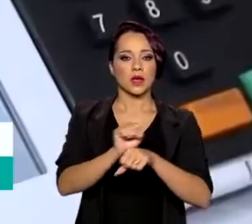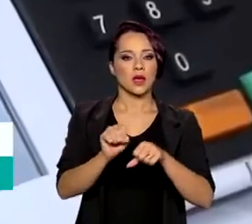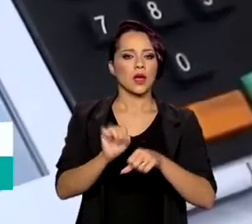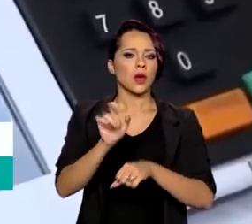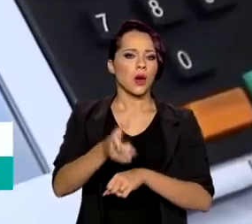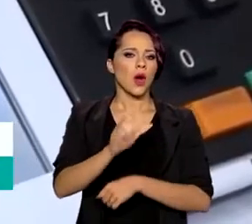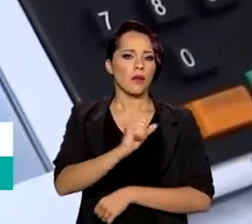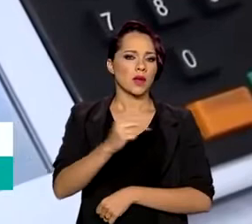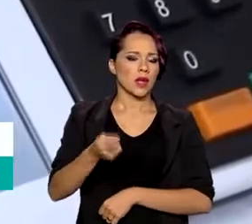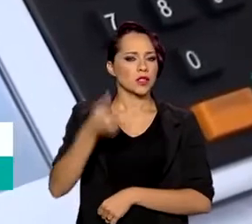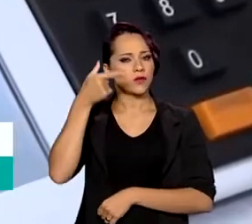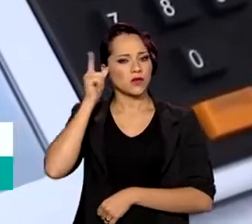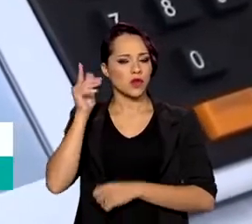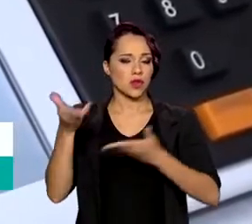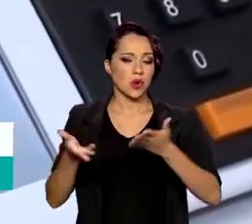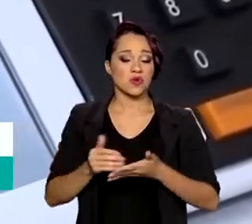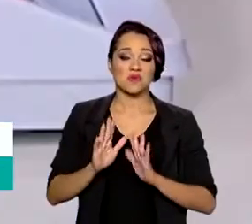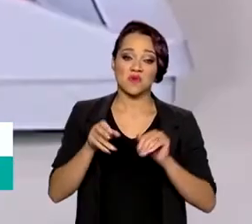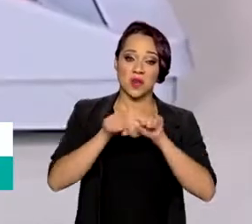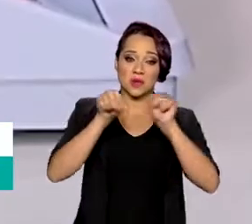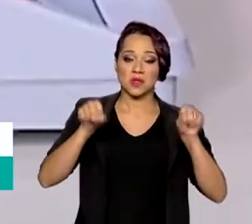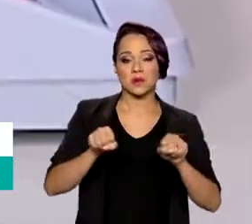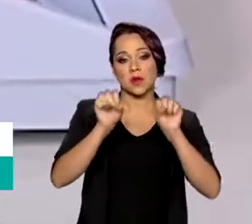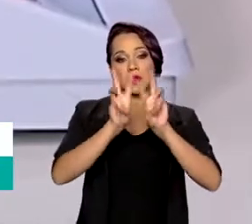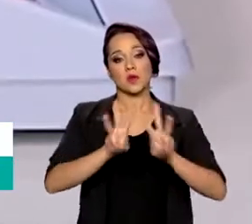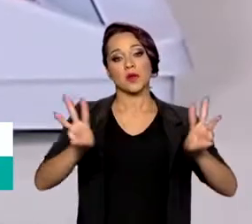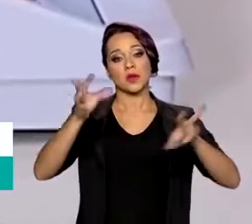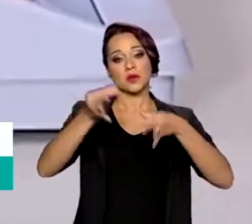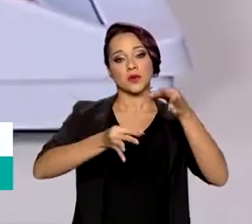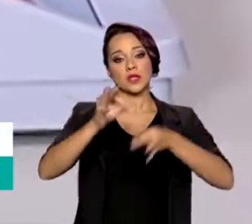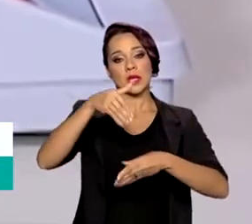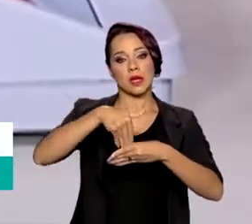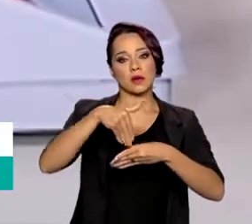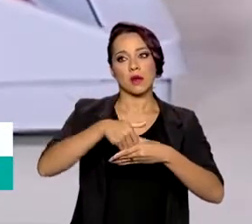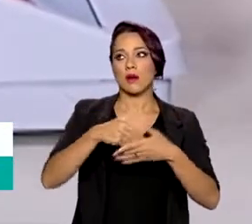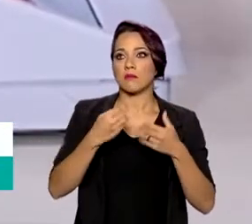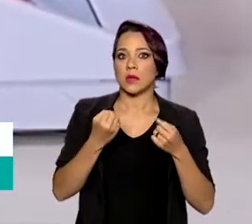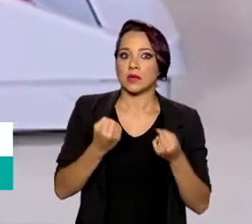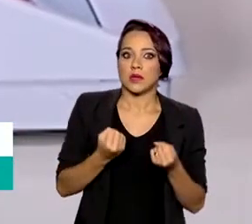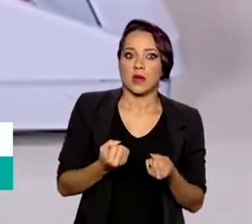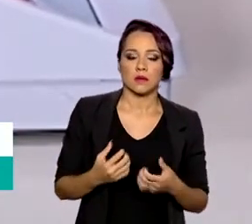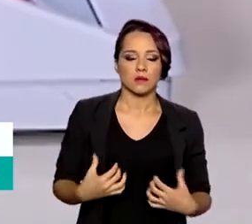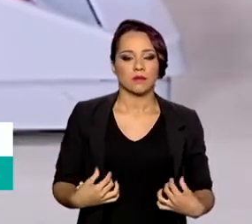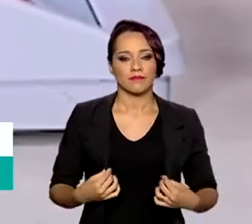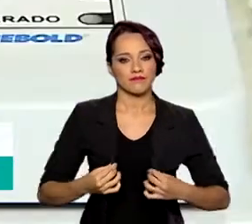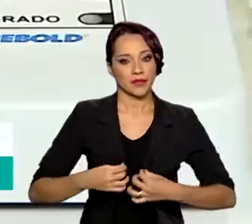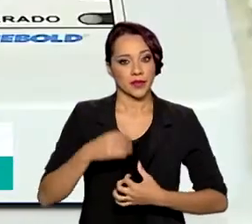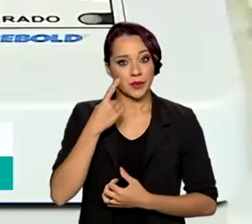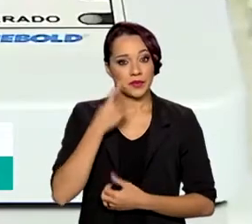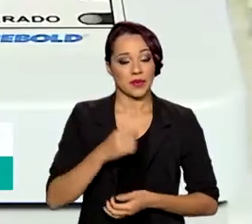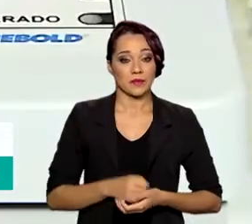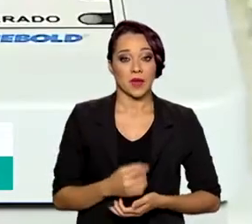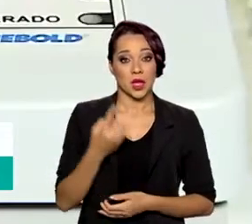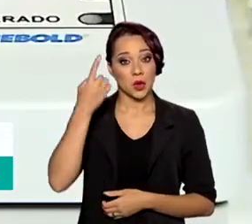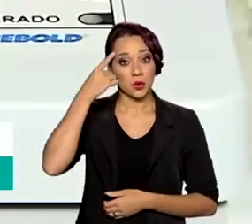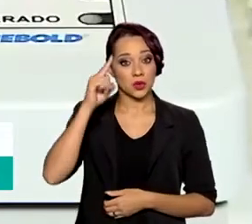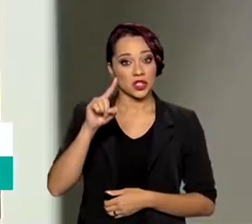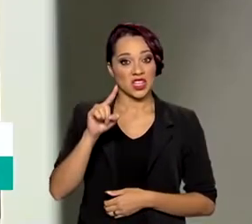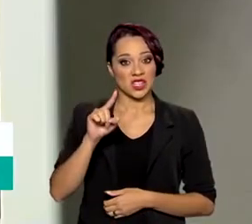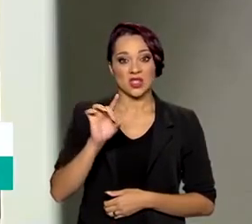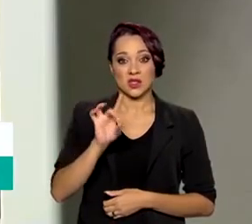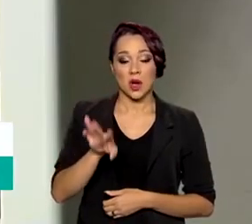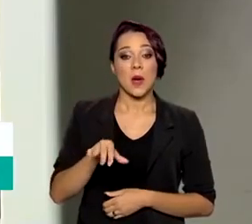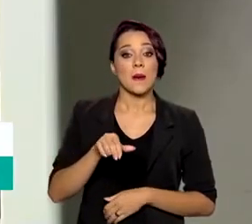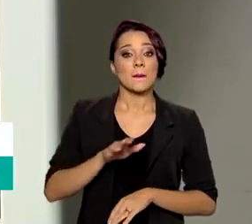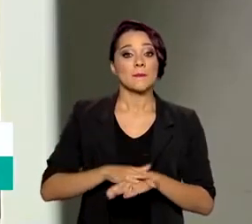funcionamento ontem e hoje, já que o sistema do portal da Justiça Eleitoral estava sobrecarregado. Olha isso, Miguelzinho, em um dia e meio